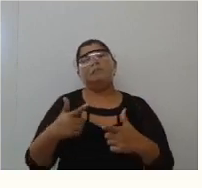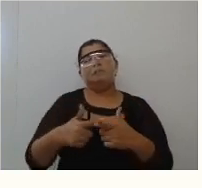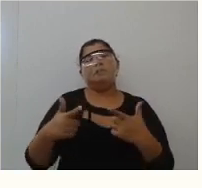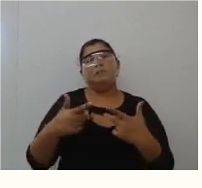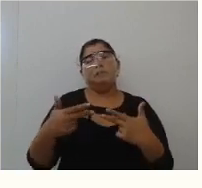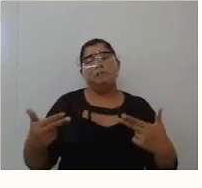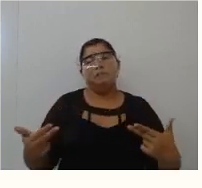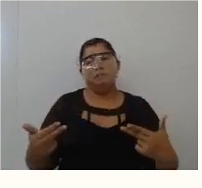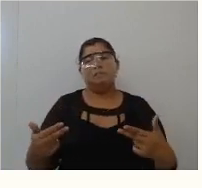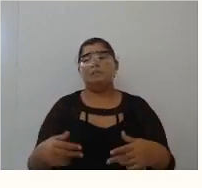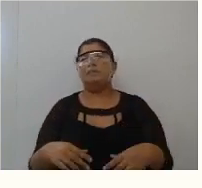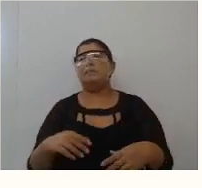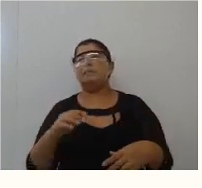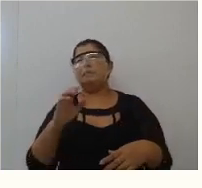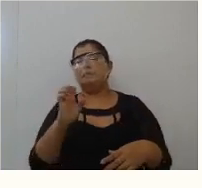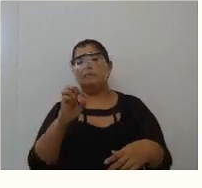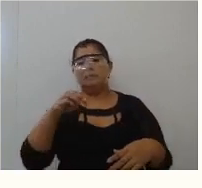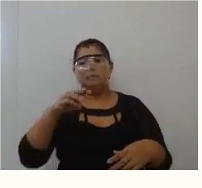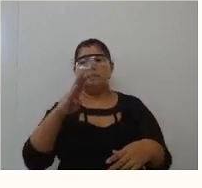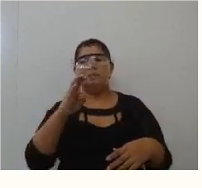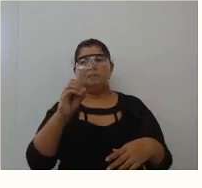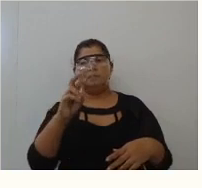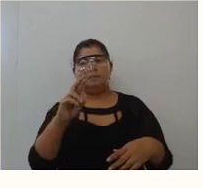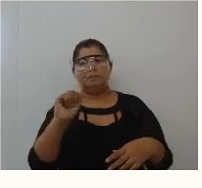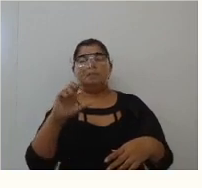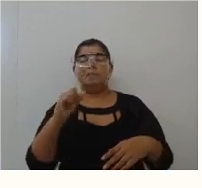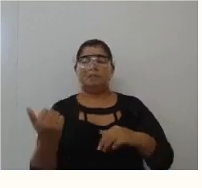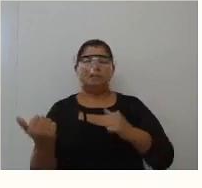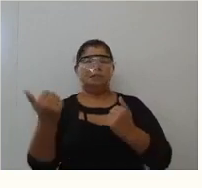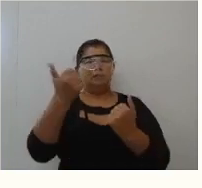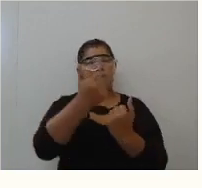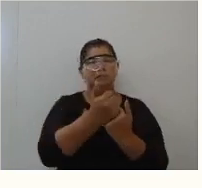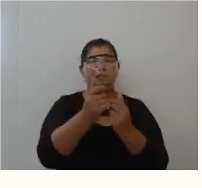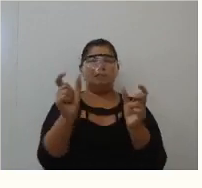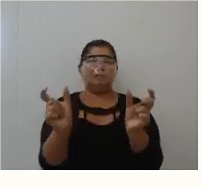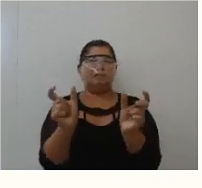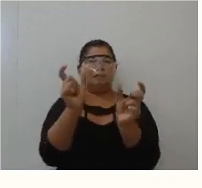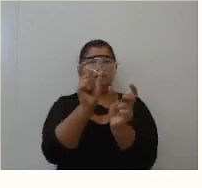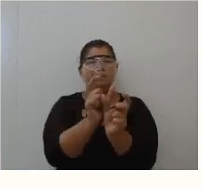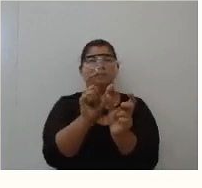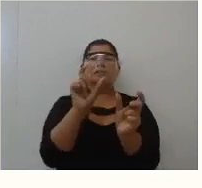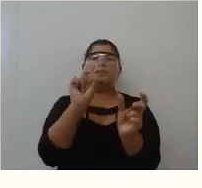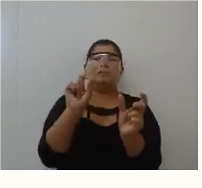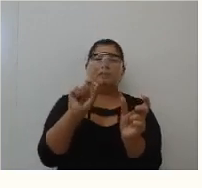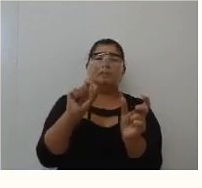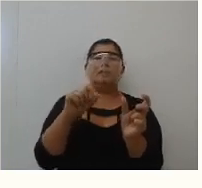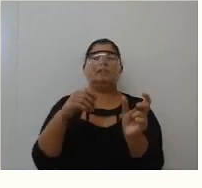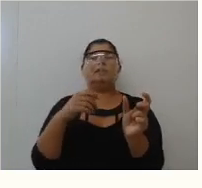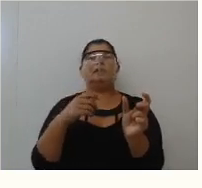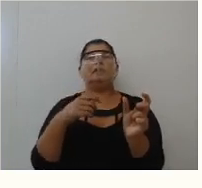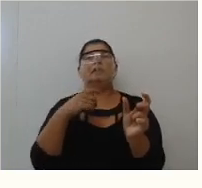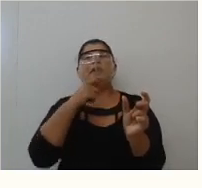por mesmo que, ainda que. Olha lá. Dá uma ideia de...